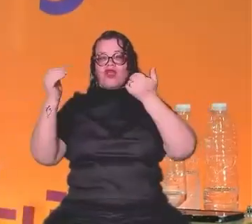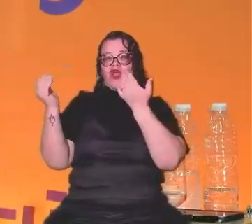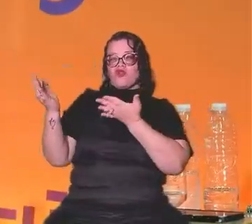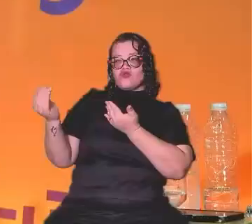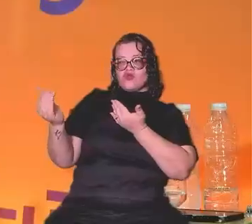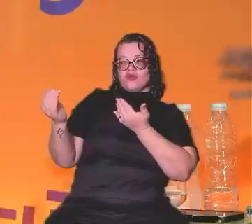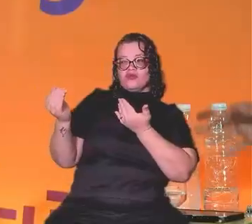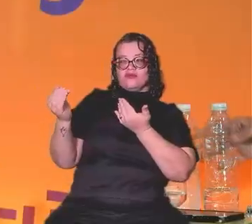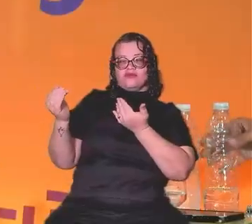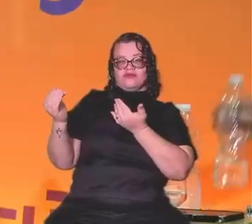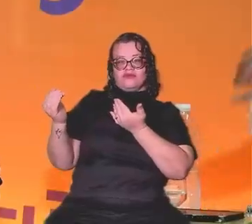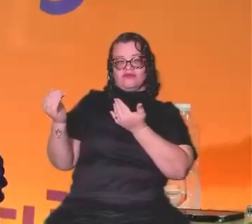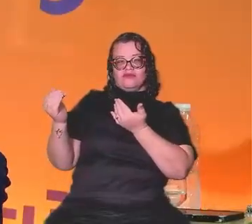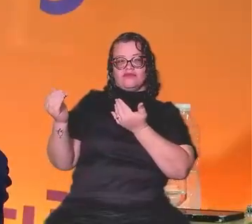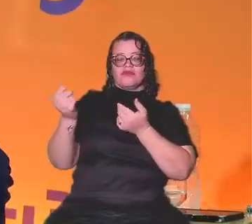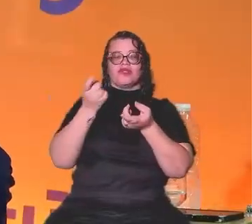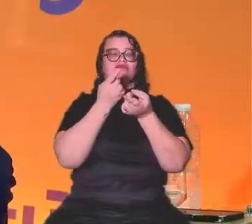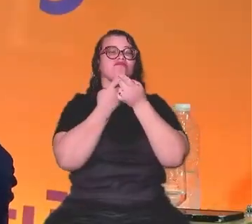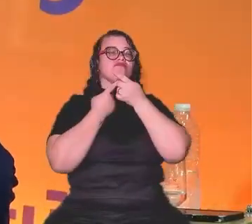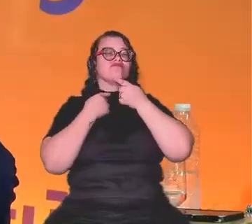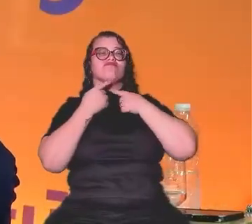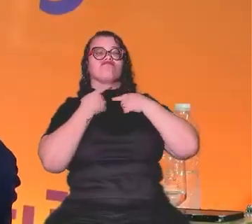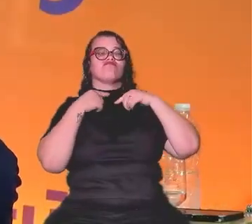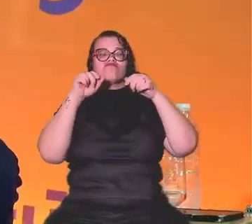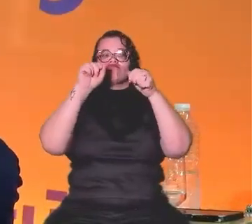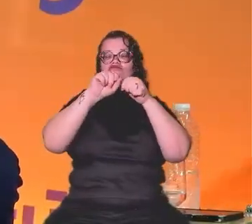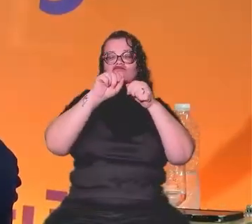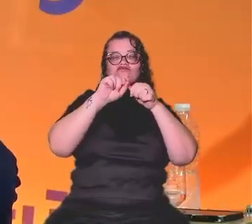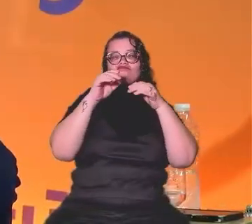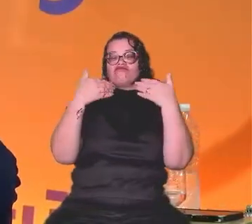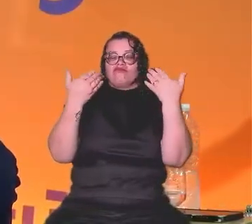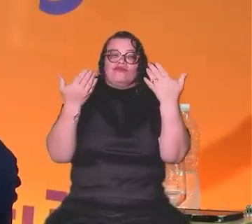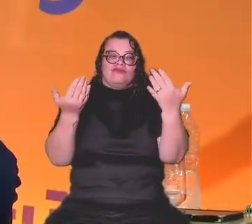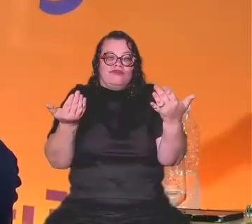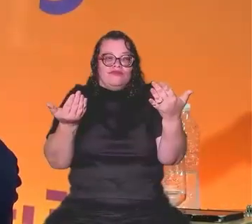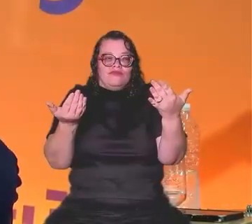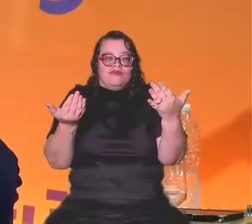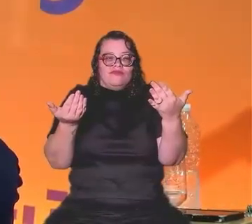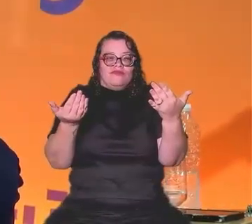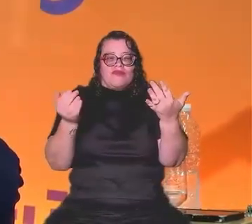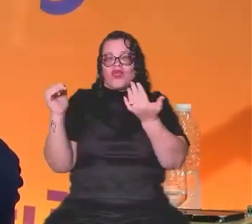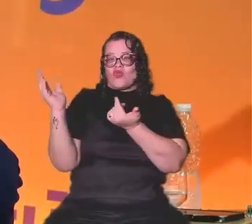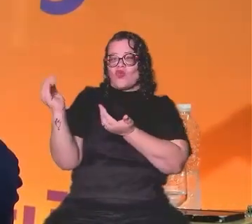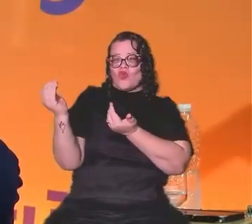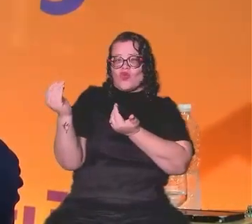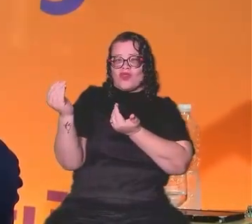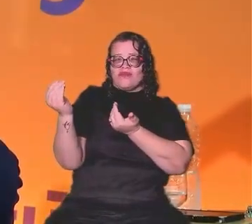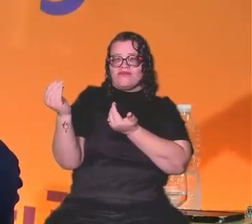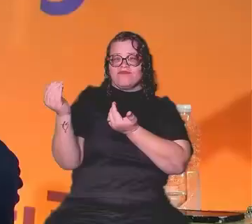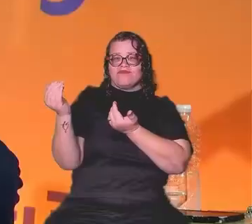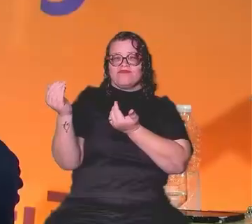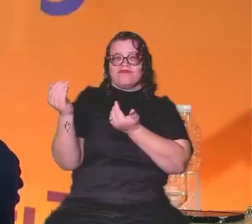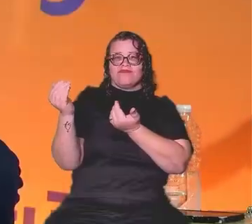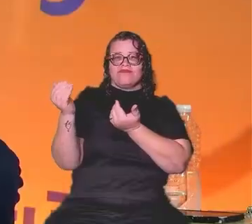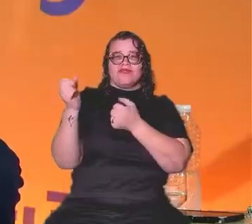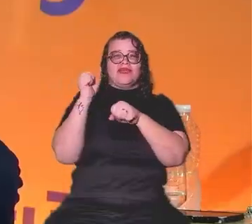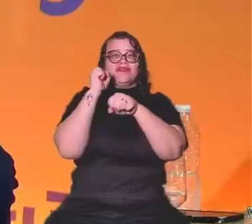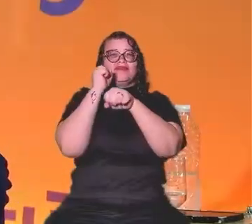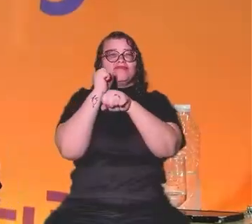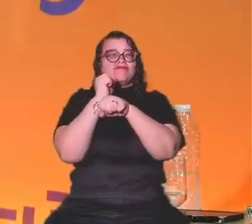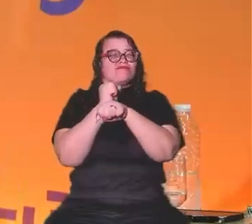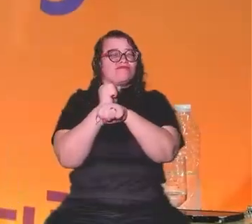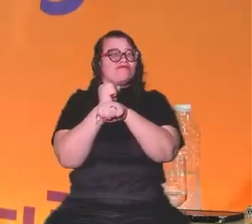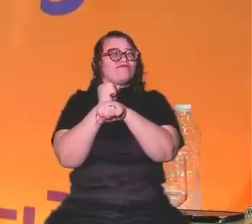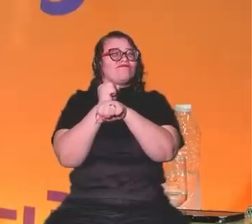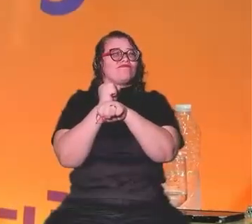mocidade, há um desejo de fazer alguma coisa, mas a mocidade foi tão sacrificada nesses anos de